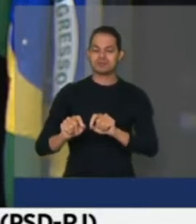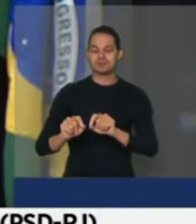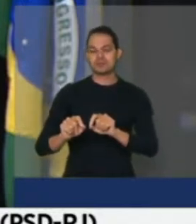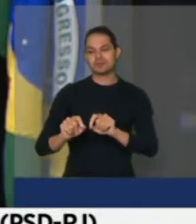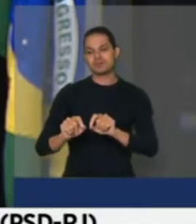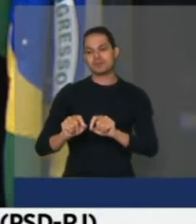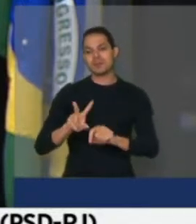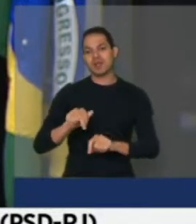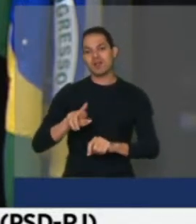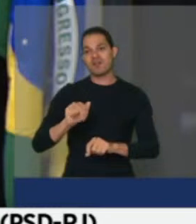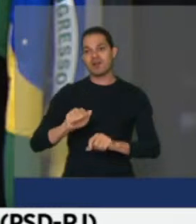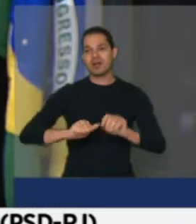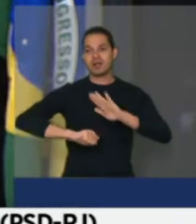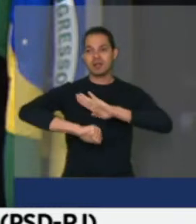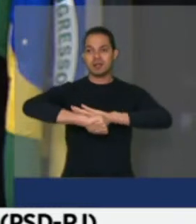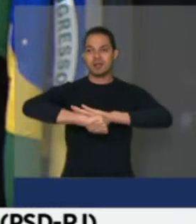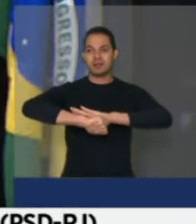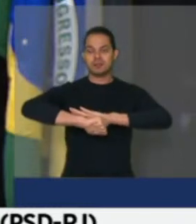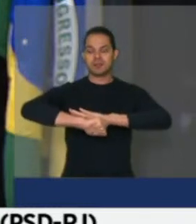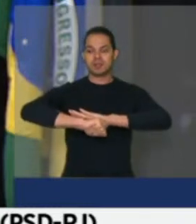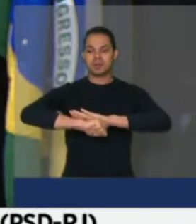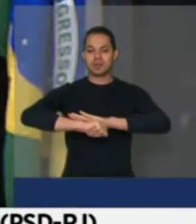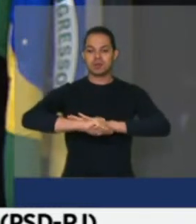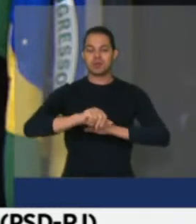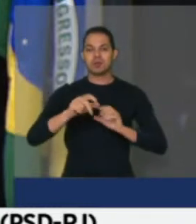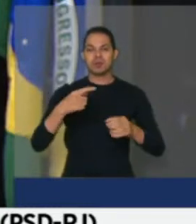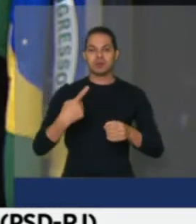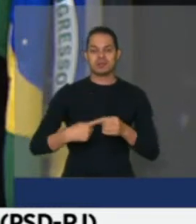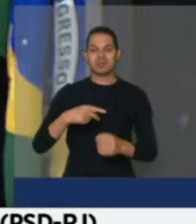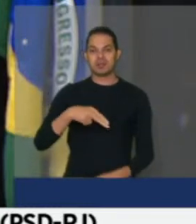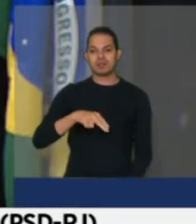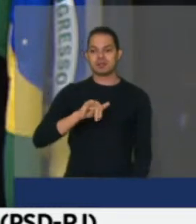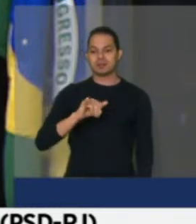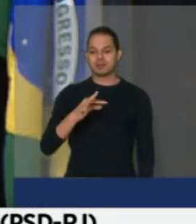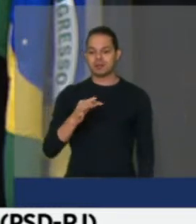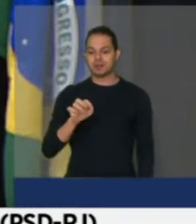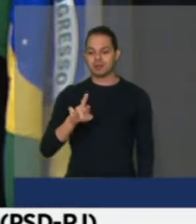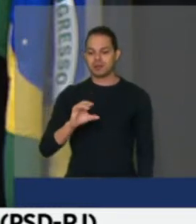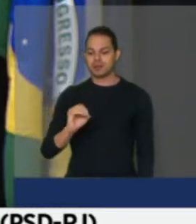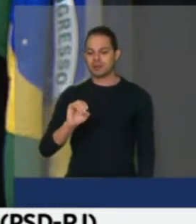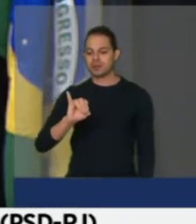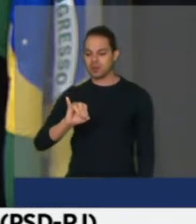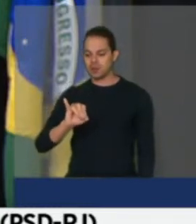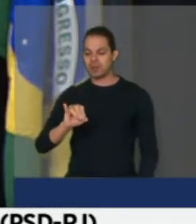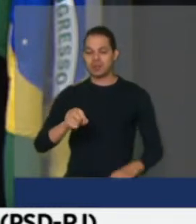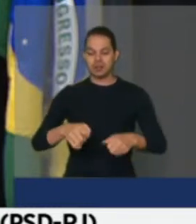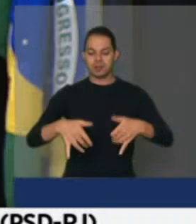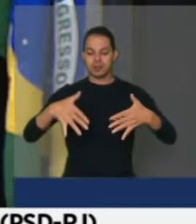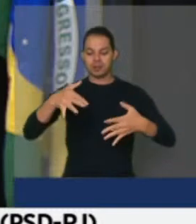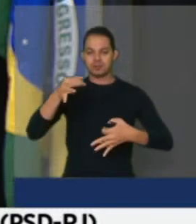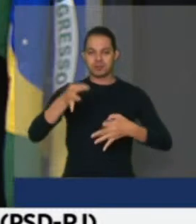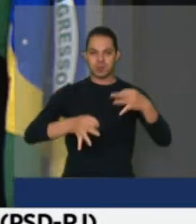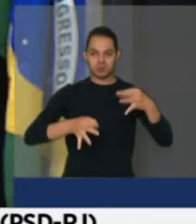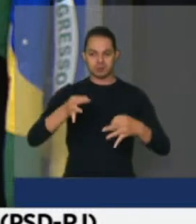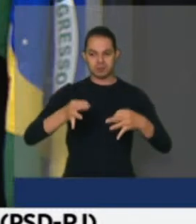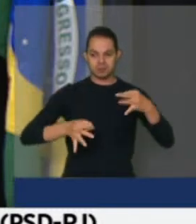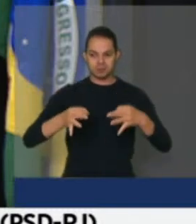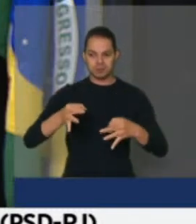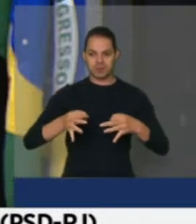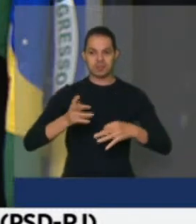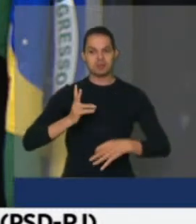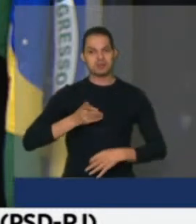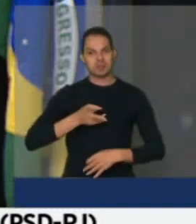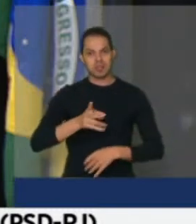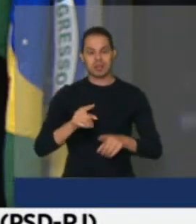vara criminal de Niterói, está apreciando em tribunal de júri o mesmo caso, porém